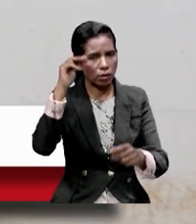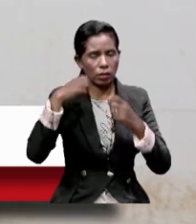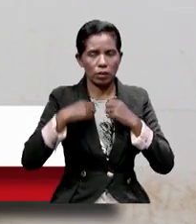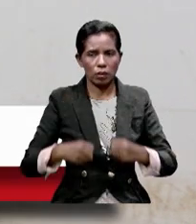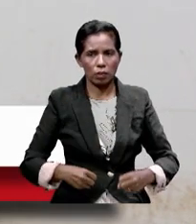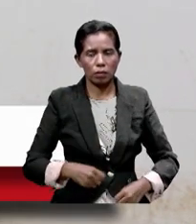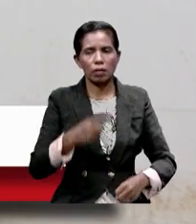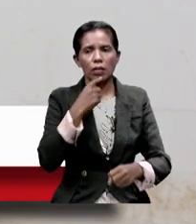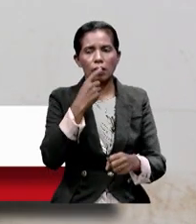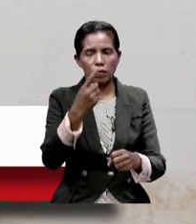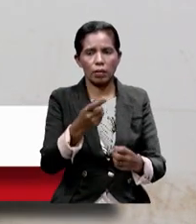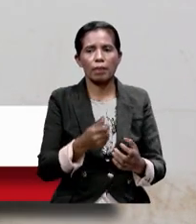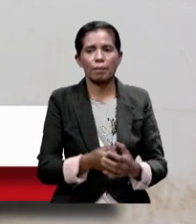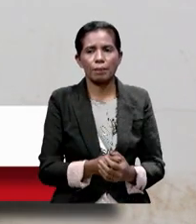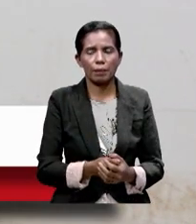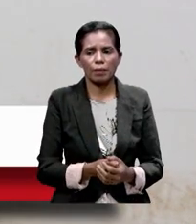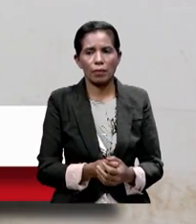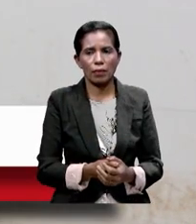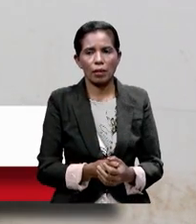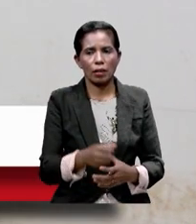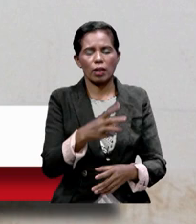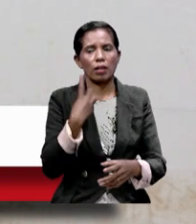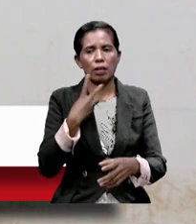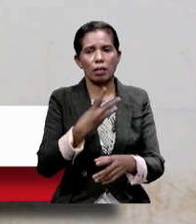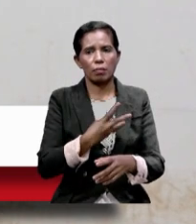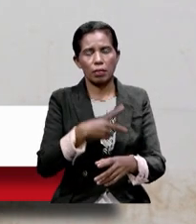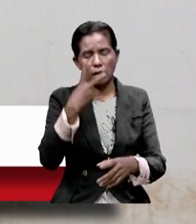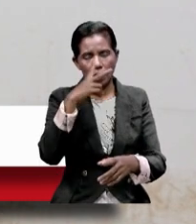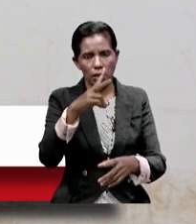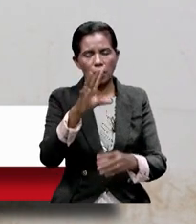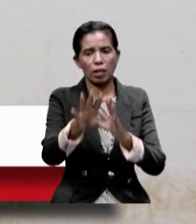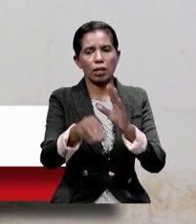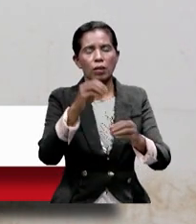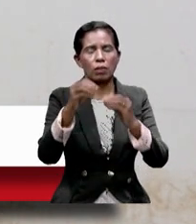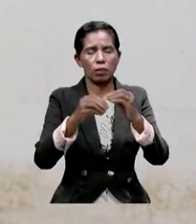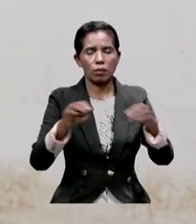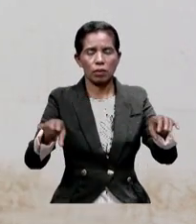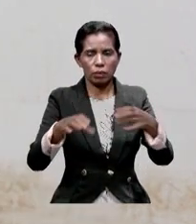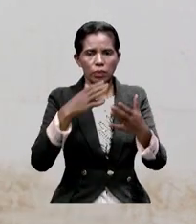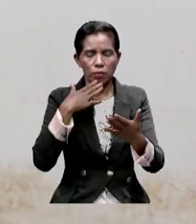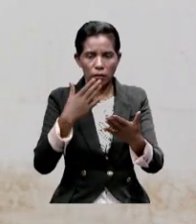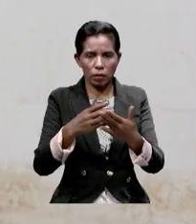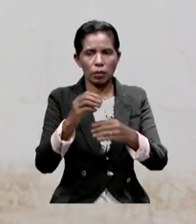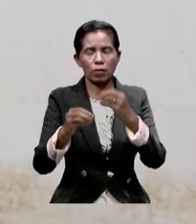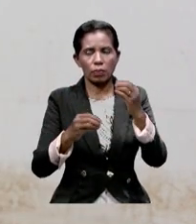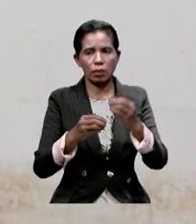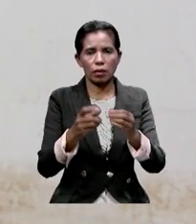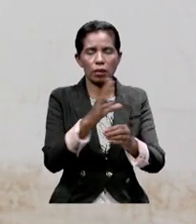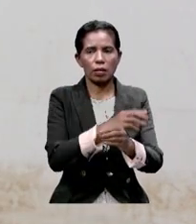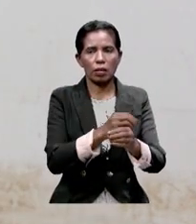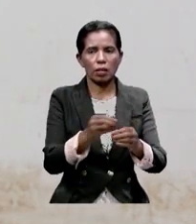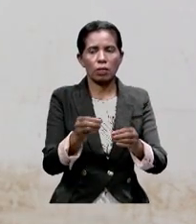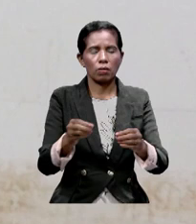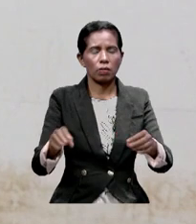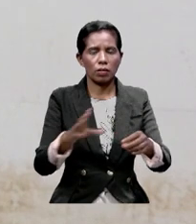hodi hatete, ke discovery malu be kami hetan kono ba prestação serviço, kono ba situação atual sira kono ba